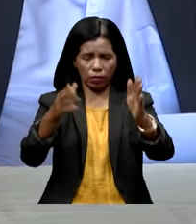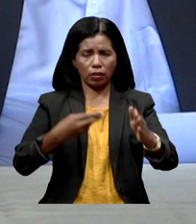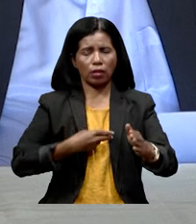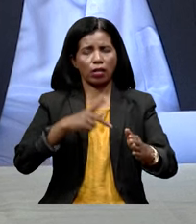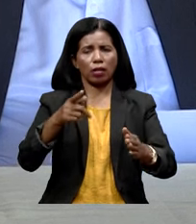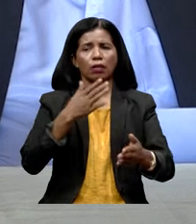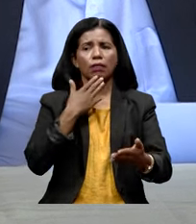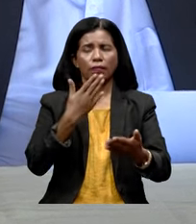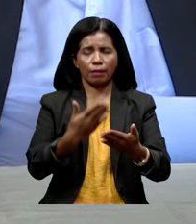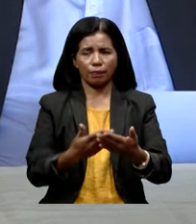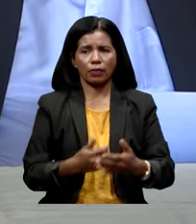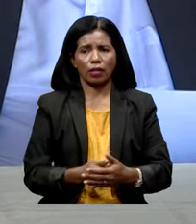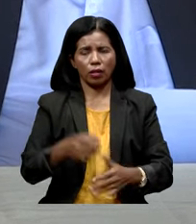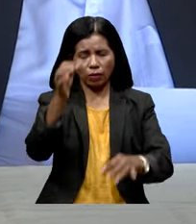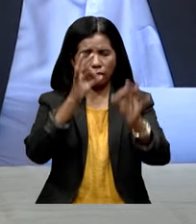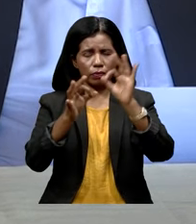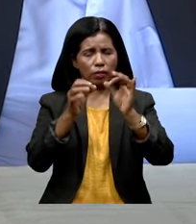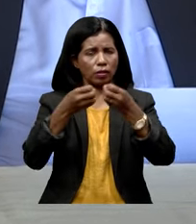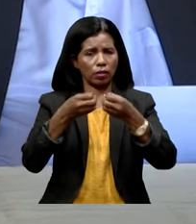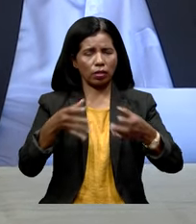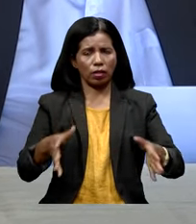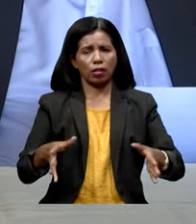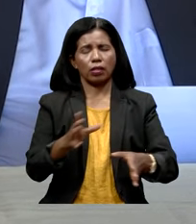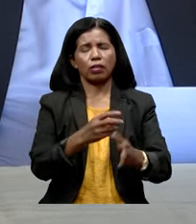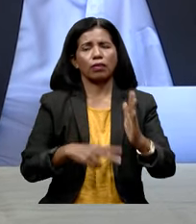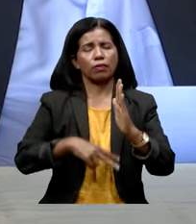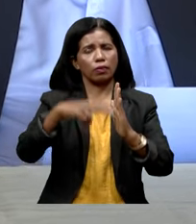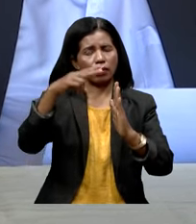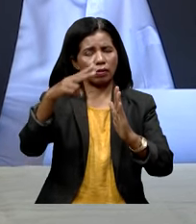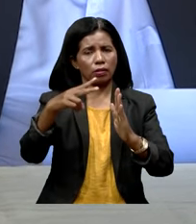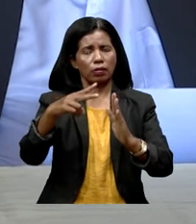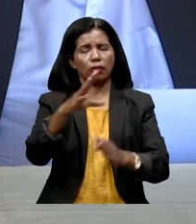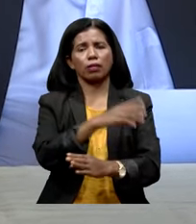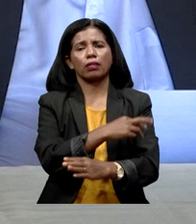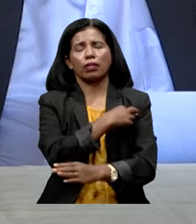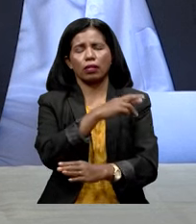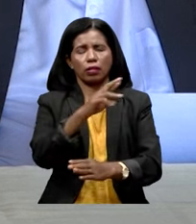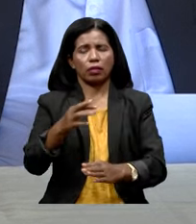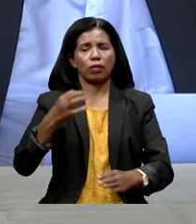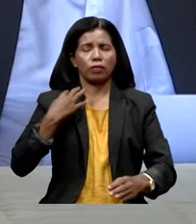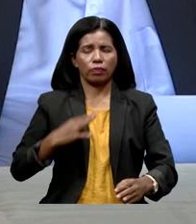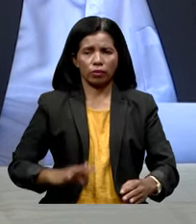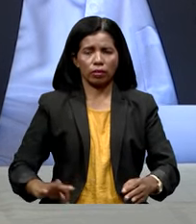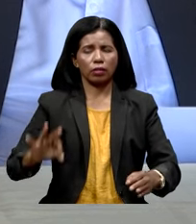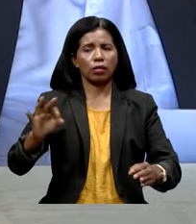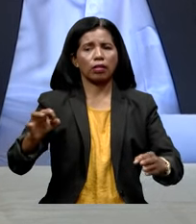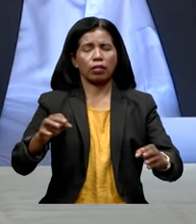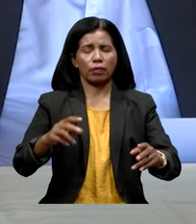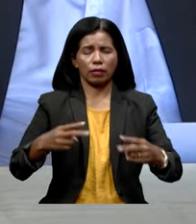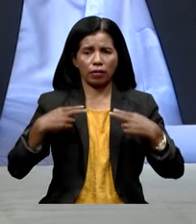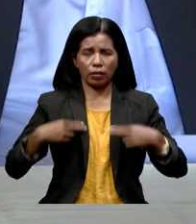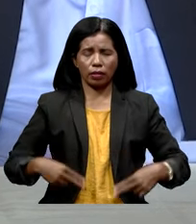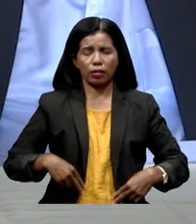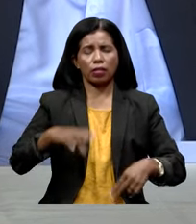servinia. Fier lacum ninha valor religioso, na fraternidade humana, Neve Santa